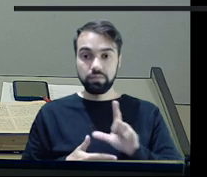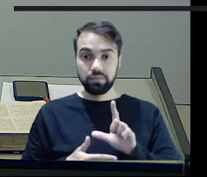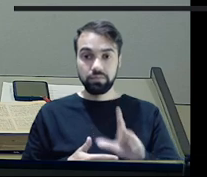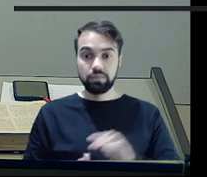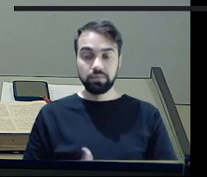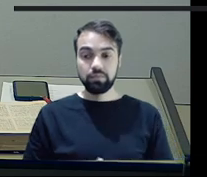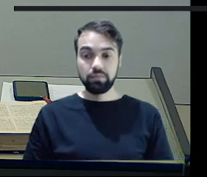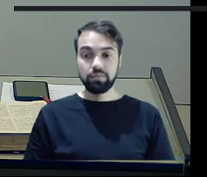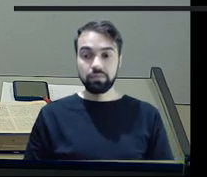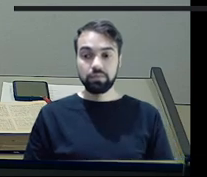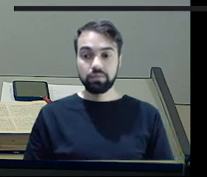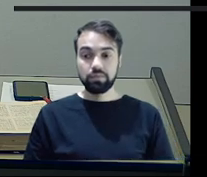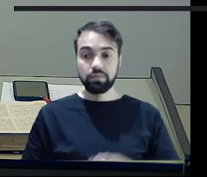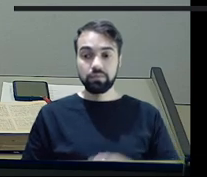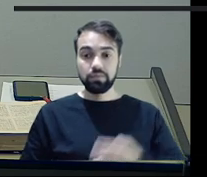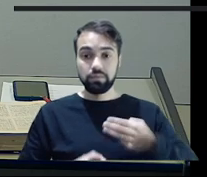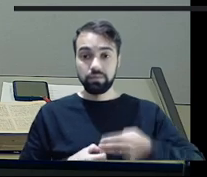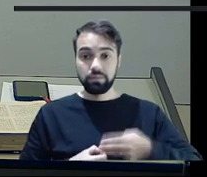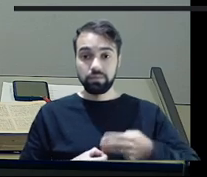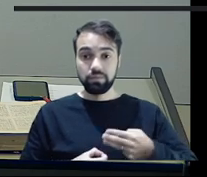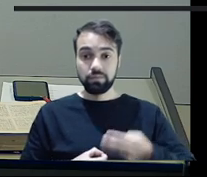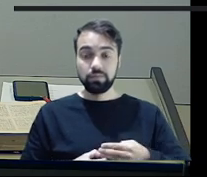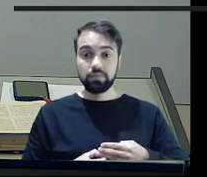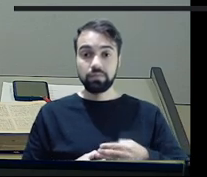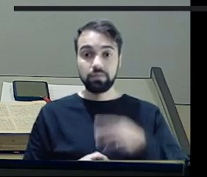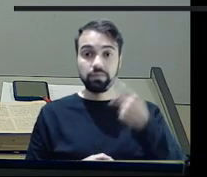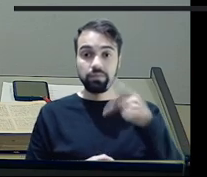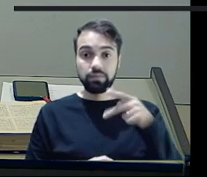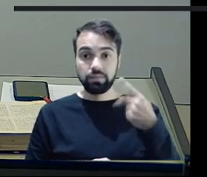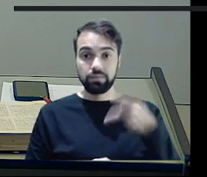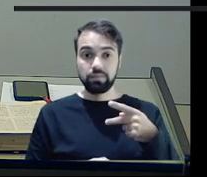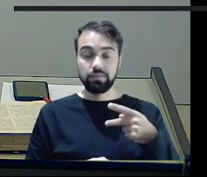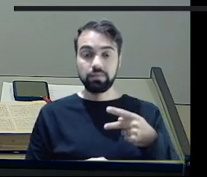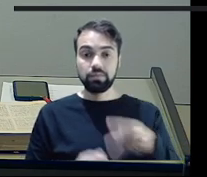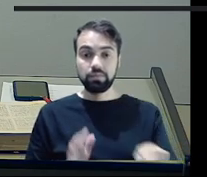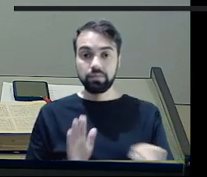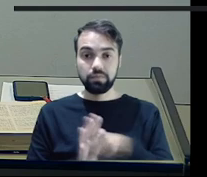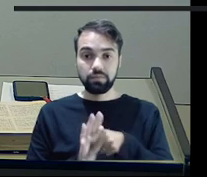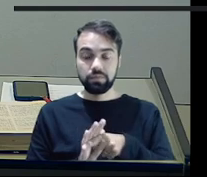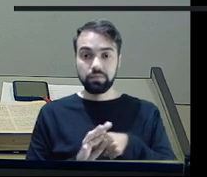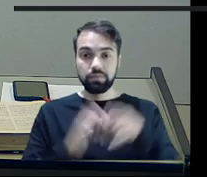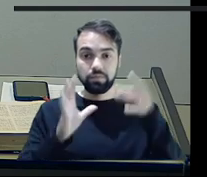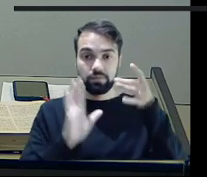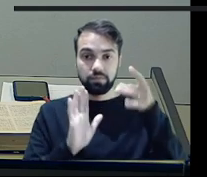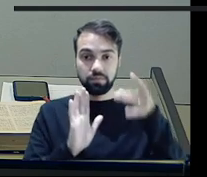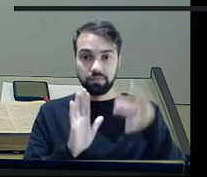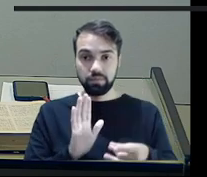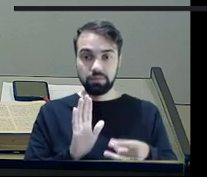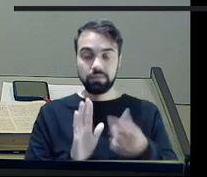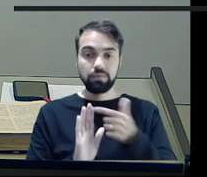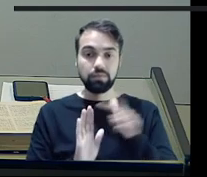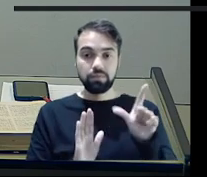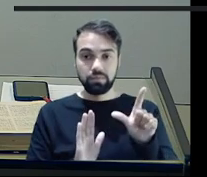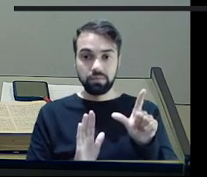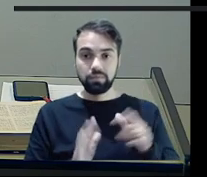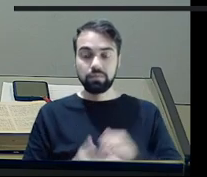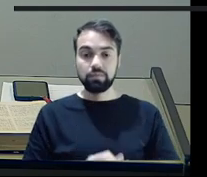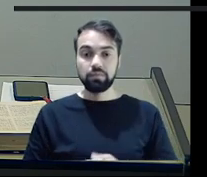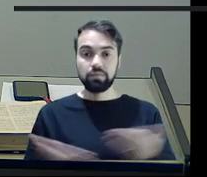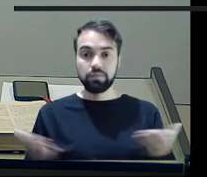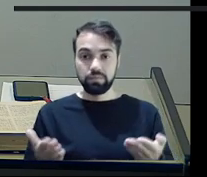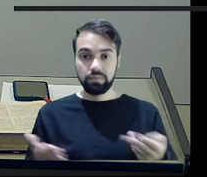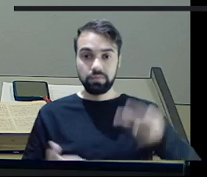legislação municipal e seus respectivos anexos e da outra providência. Está em segunda discussão.